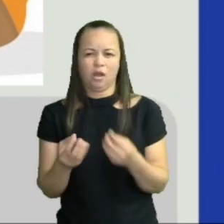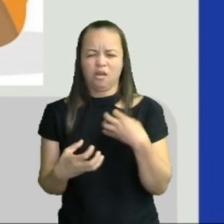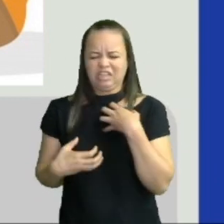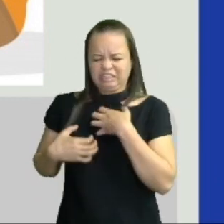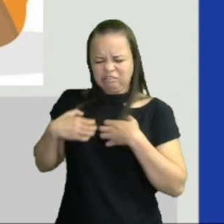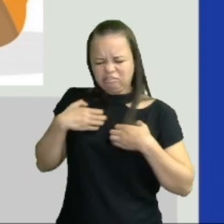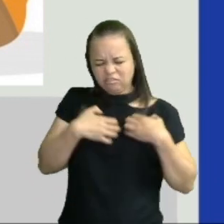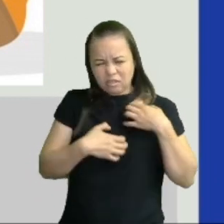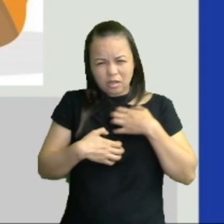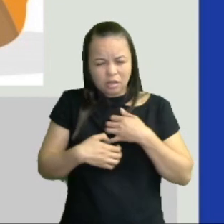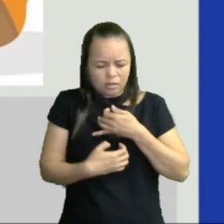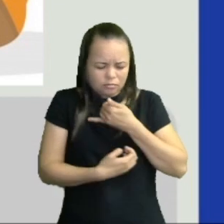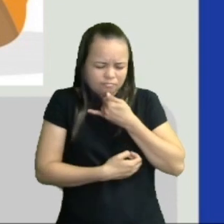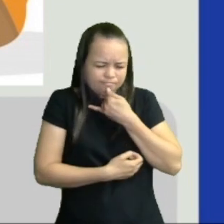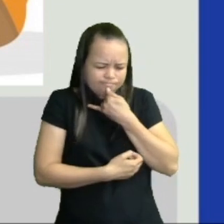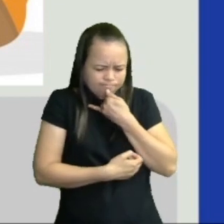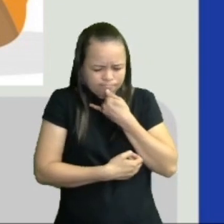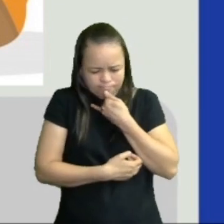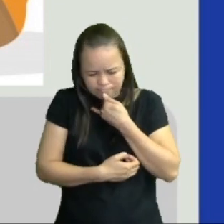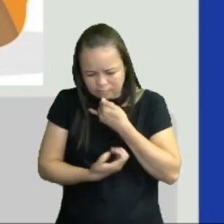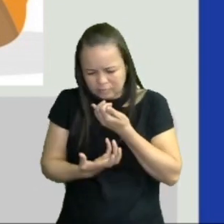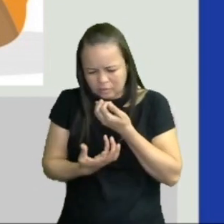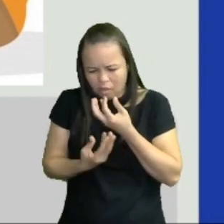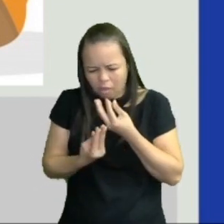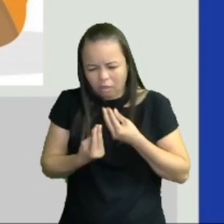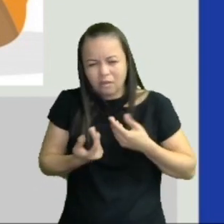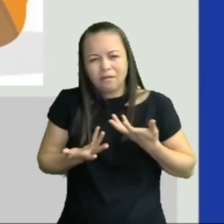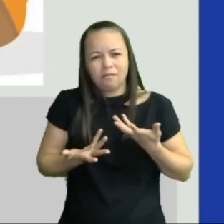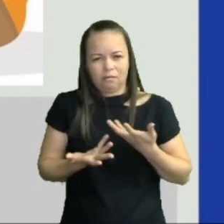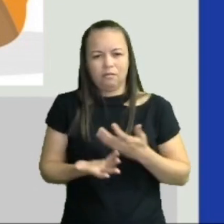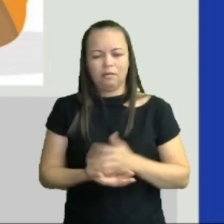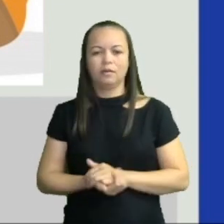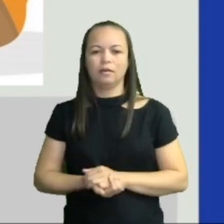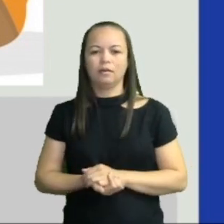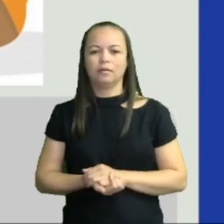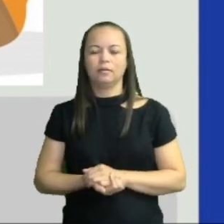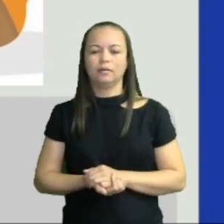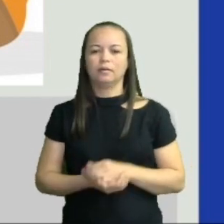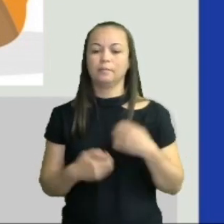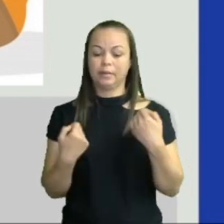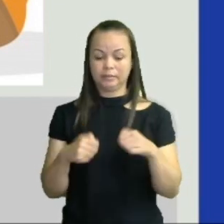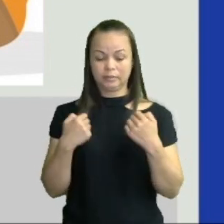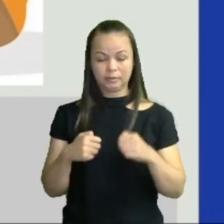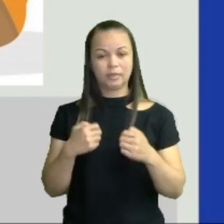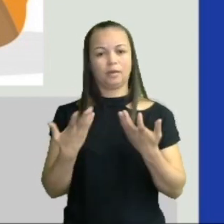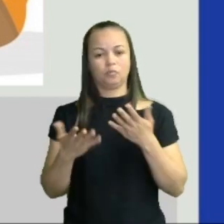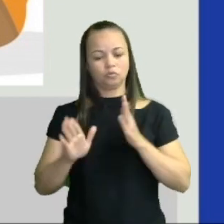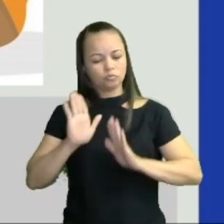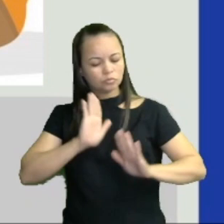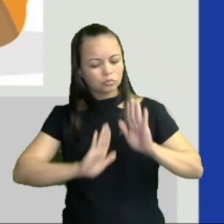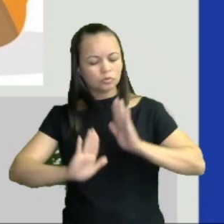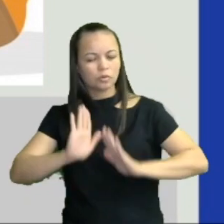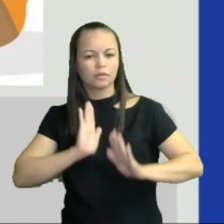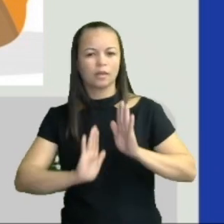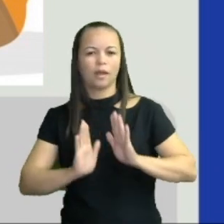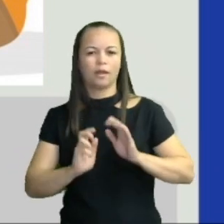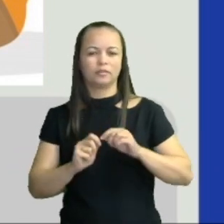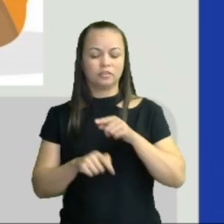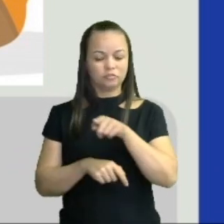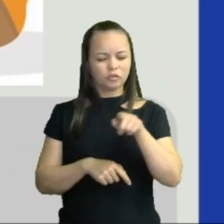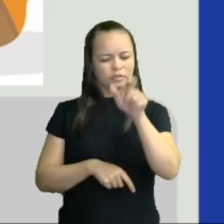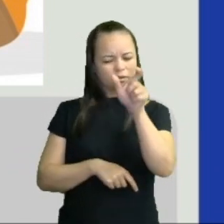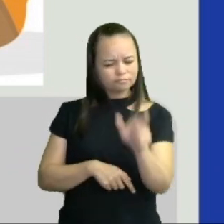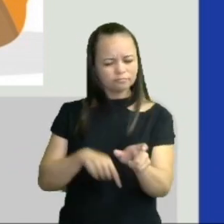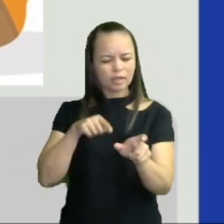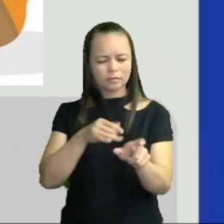angustiado, triste, cabisbaixo, desanimados, tá bom? E precisamos cuidar disso. Se você está assim, você